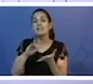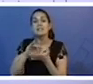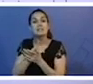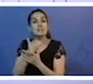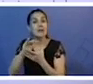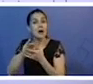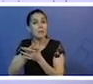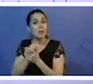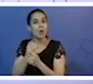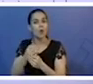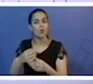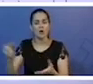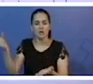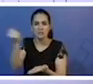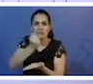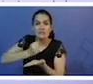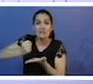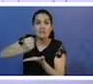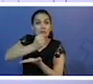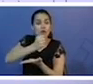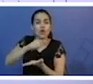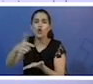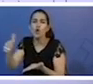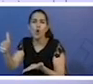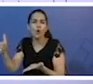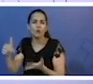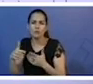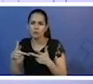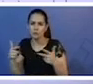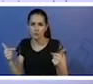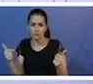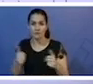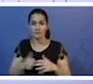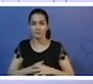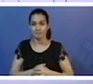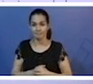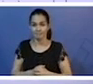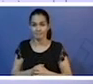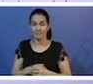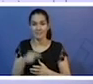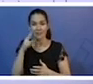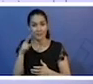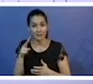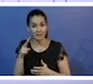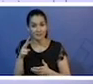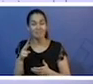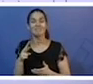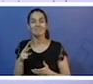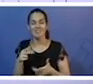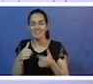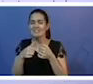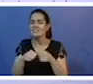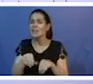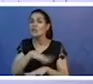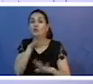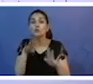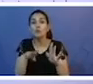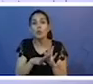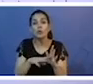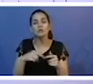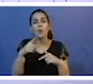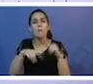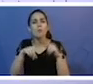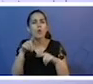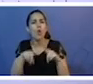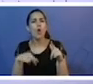de detergente, entre outros produtos. Como vocês podem ver, ele está presente em muitos produtos que a gente usa